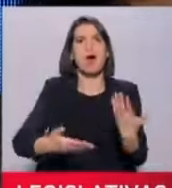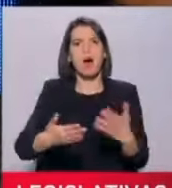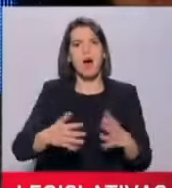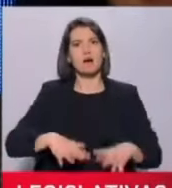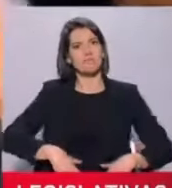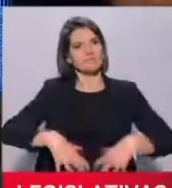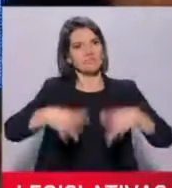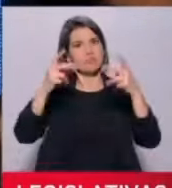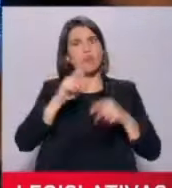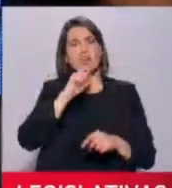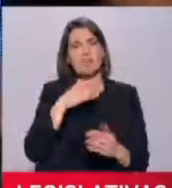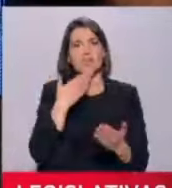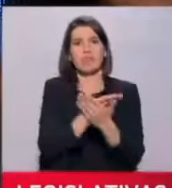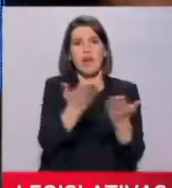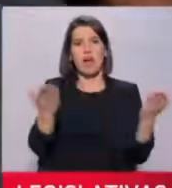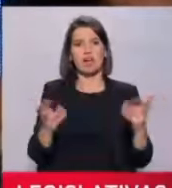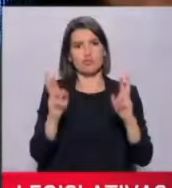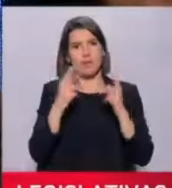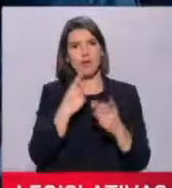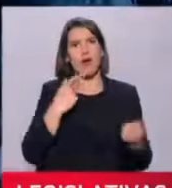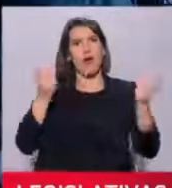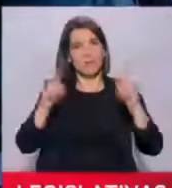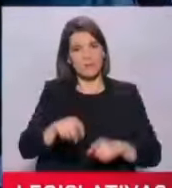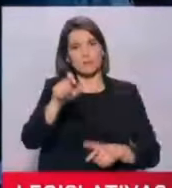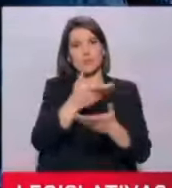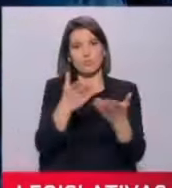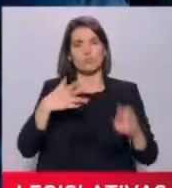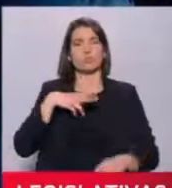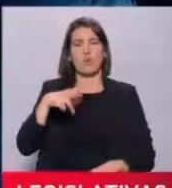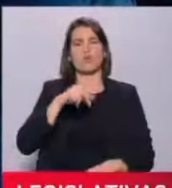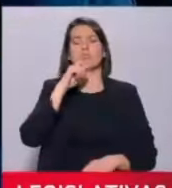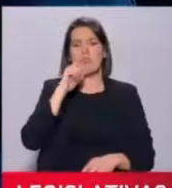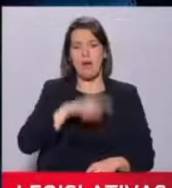resultados a esperança ao silêncio e